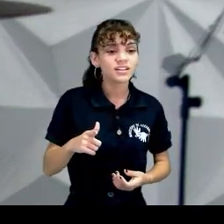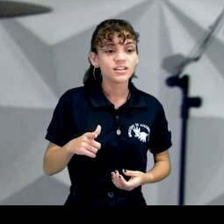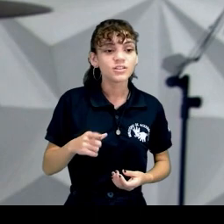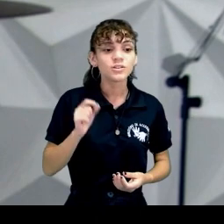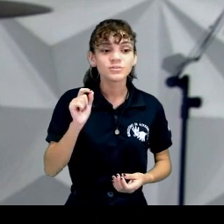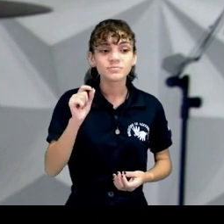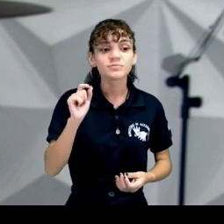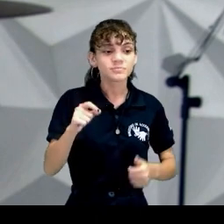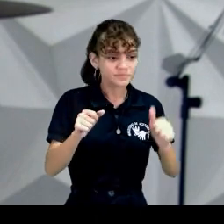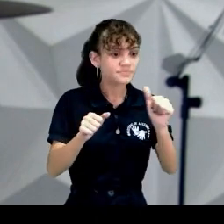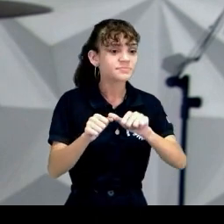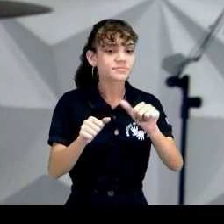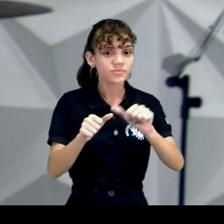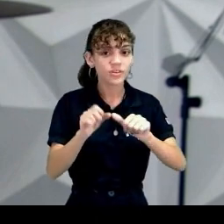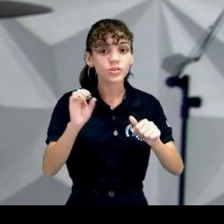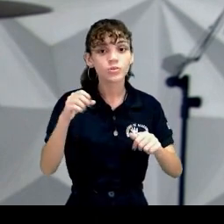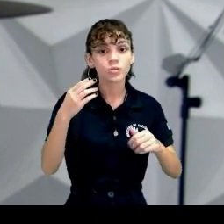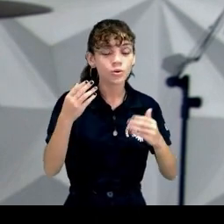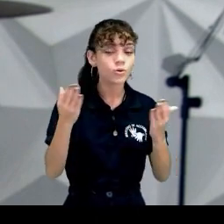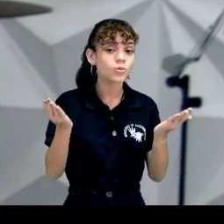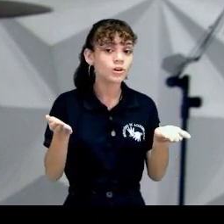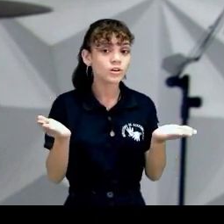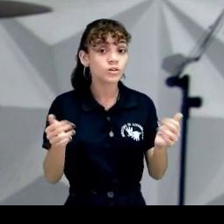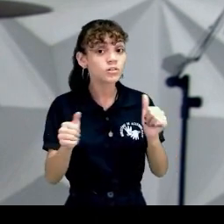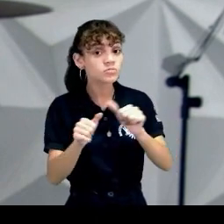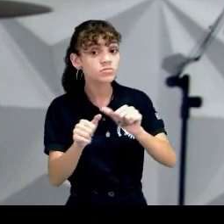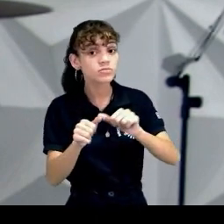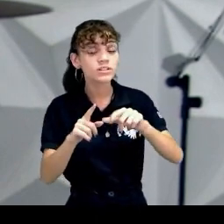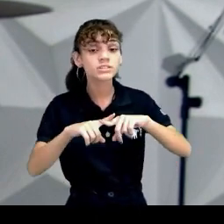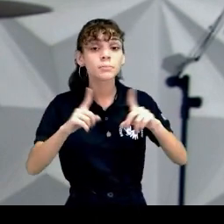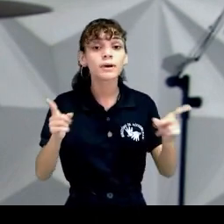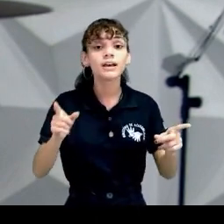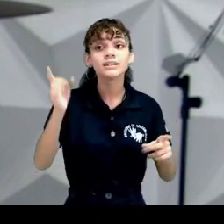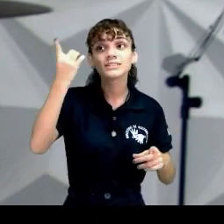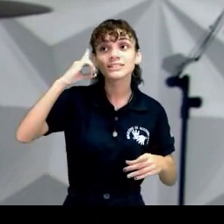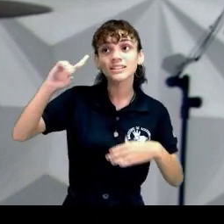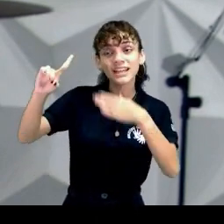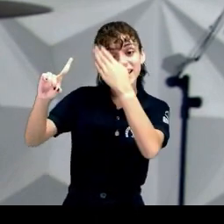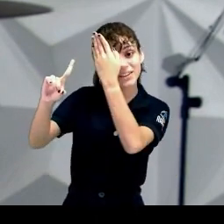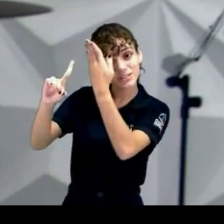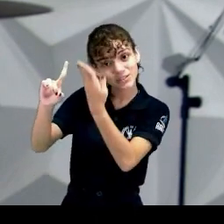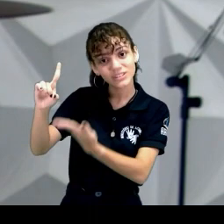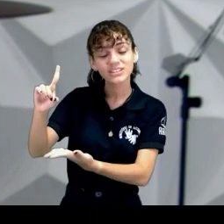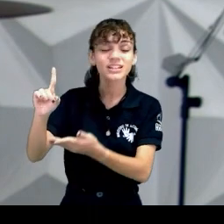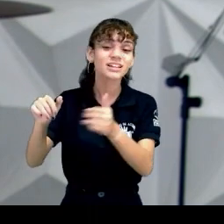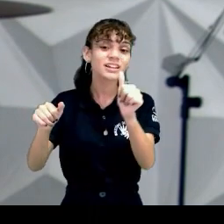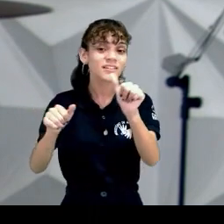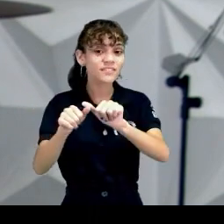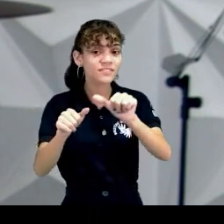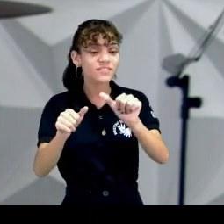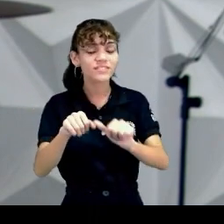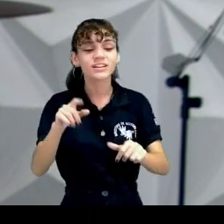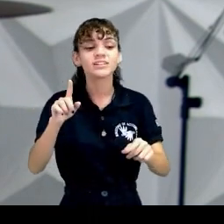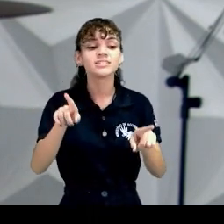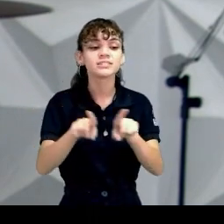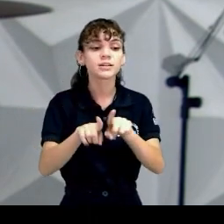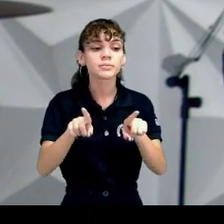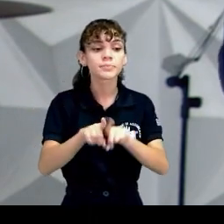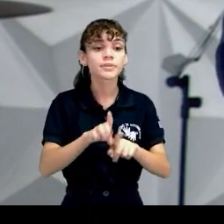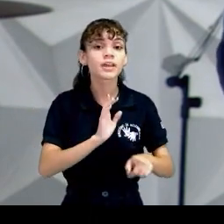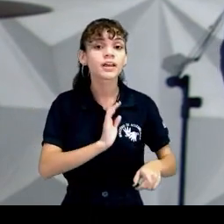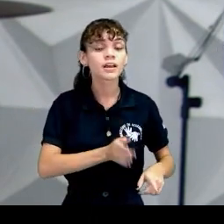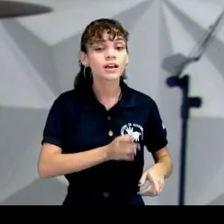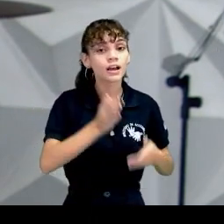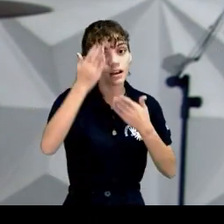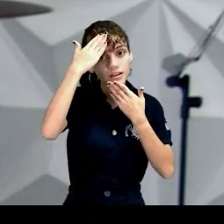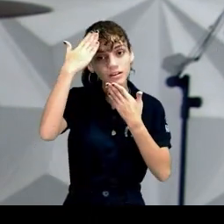fazendo. A gratidão só vai ser uma verdade na nossa vida se nós olharmos para aquele que está agindo e não necessariamente